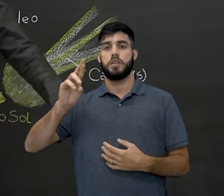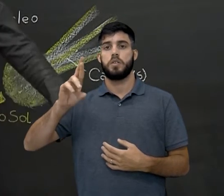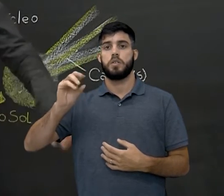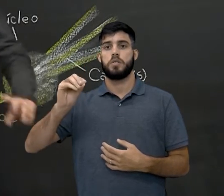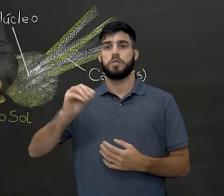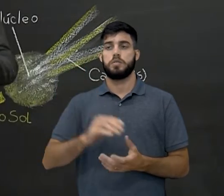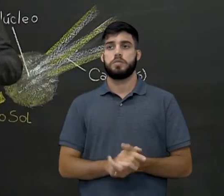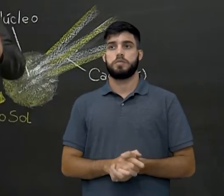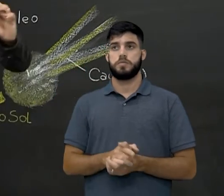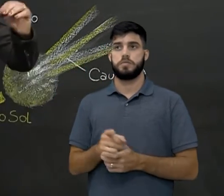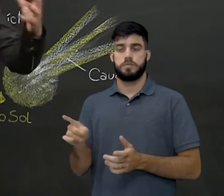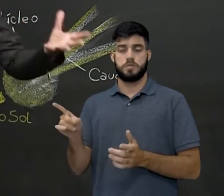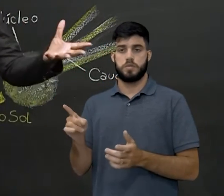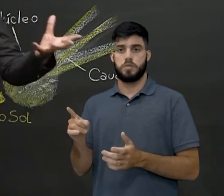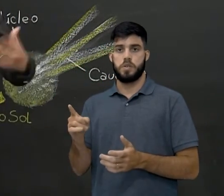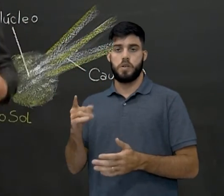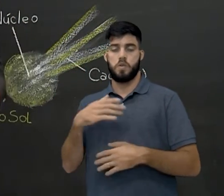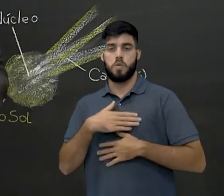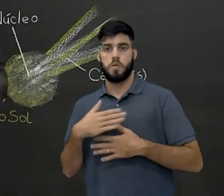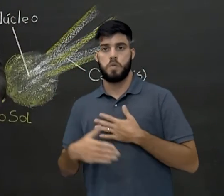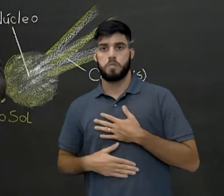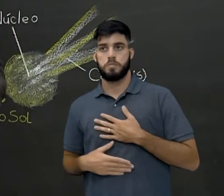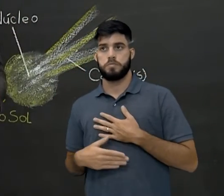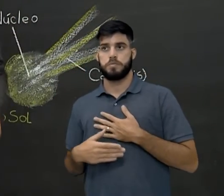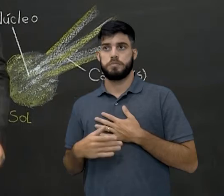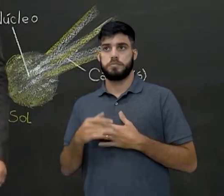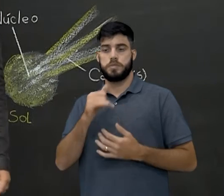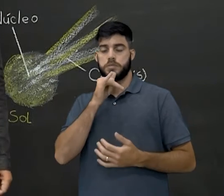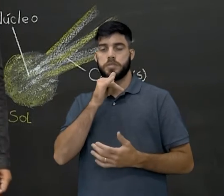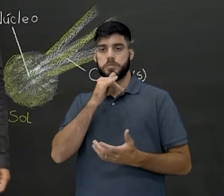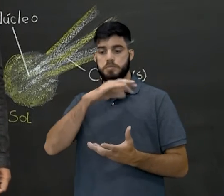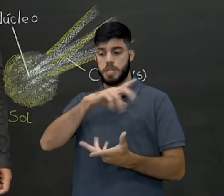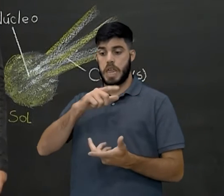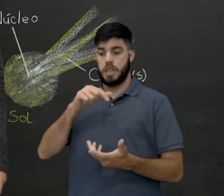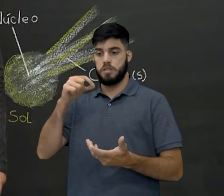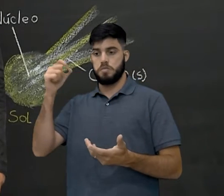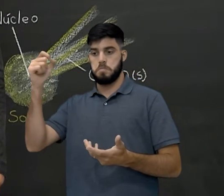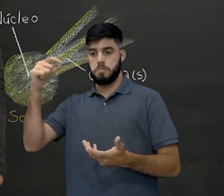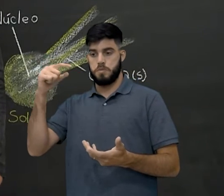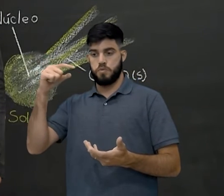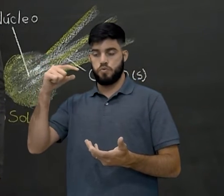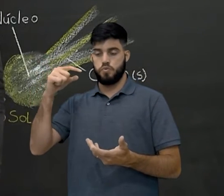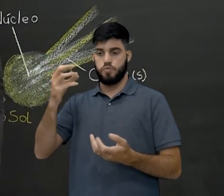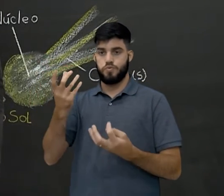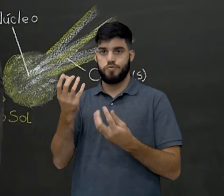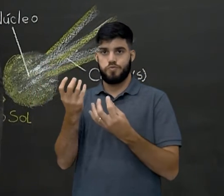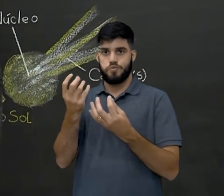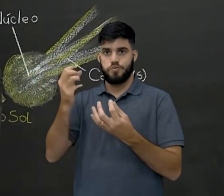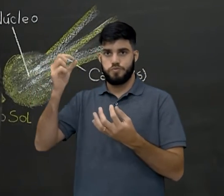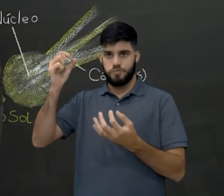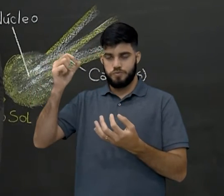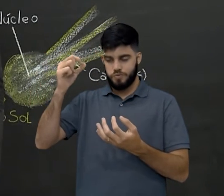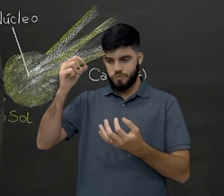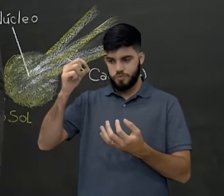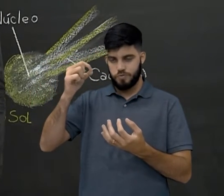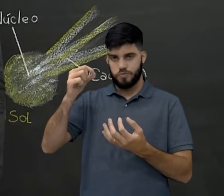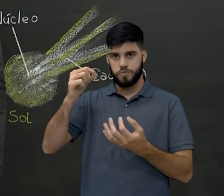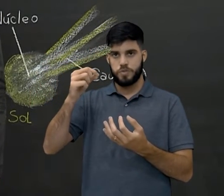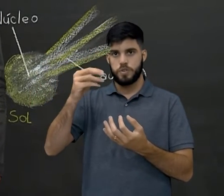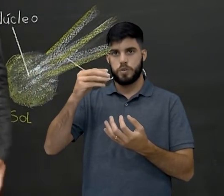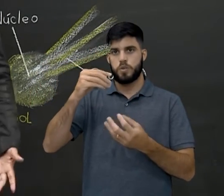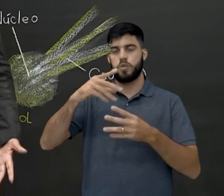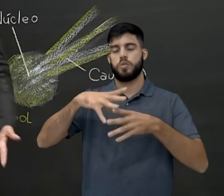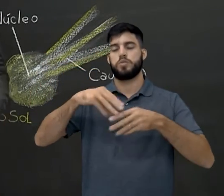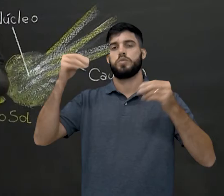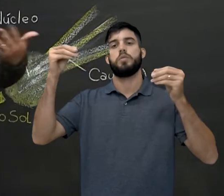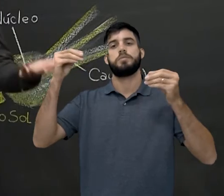corpo espacial, metálico, rochoso, ele entrou na atmosfera, ele se incendeia, a gente vê apenas aquela luz, aquele traço e ele